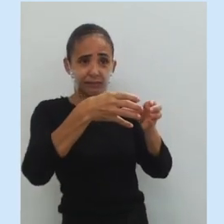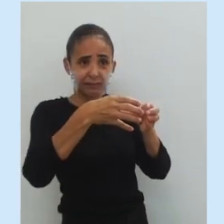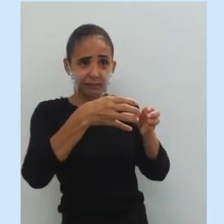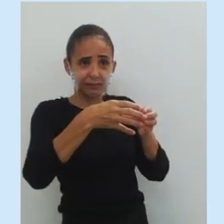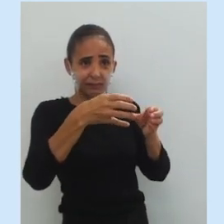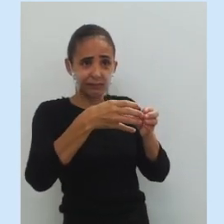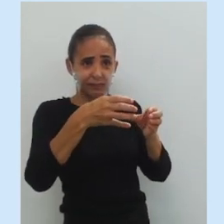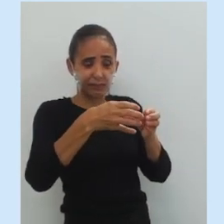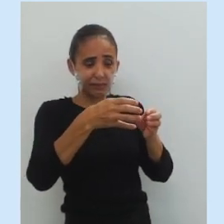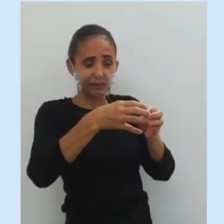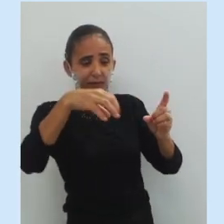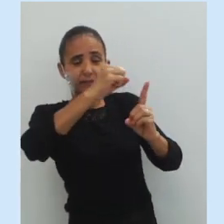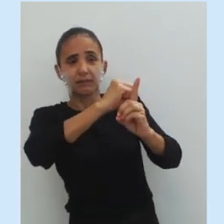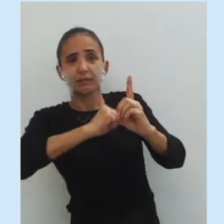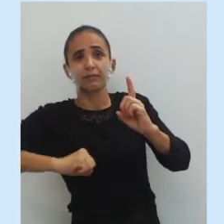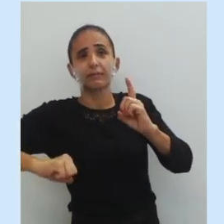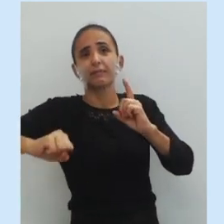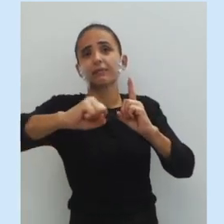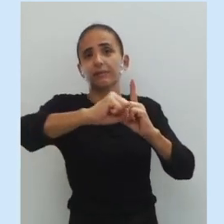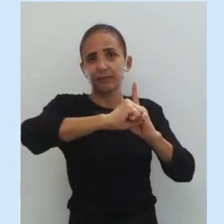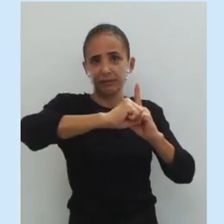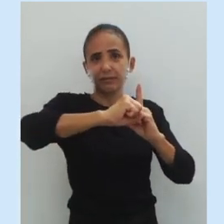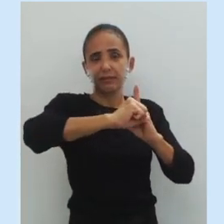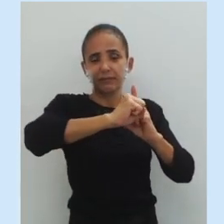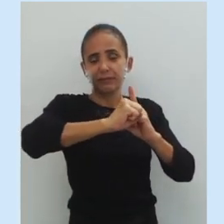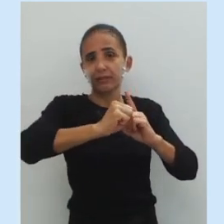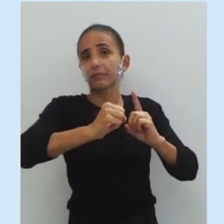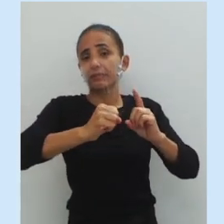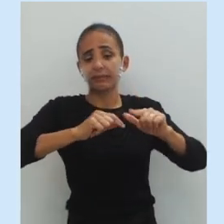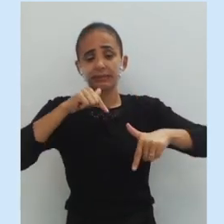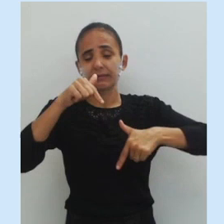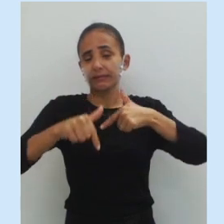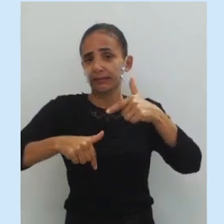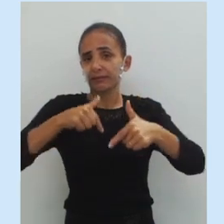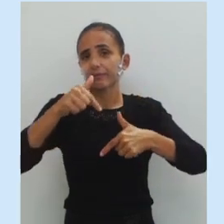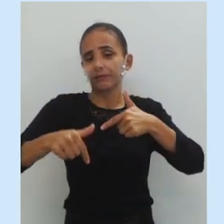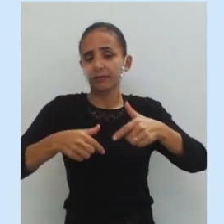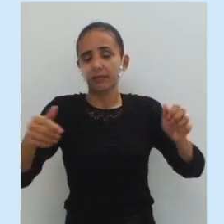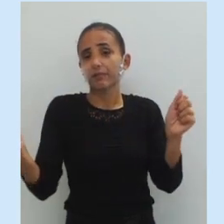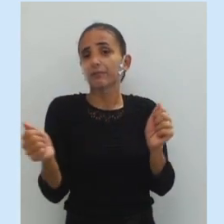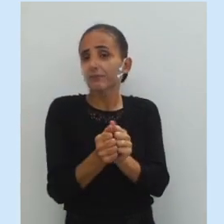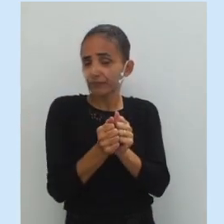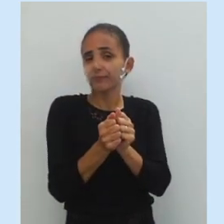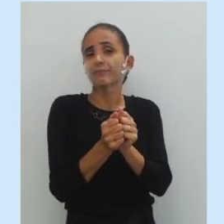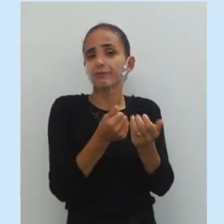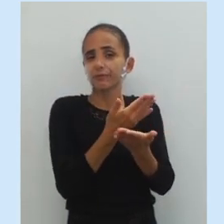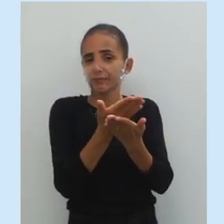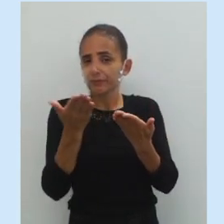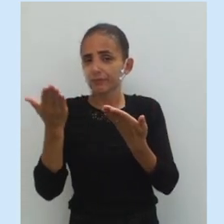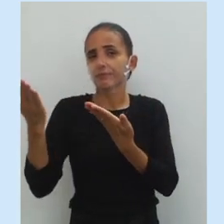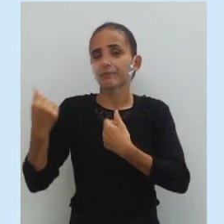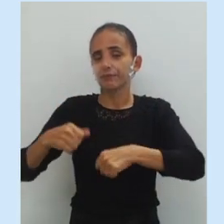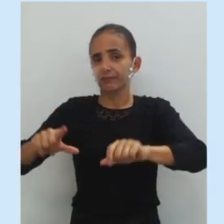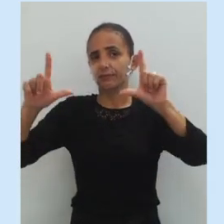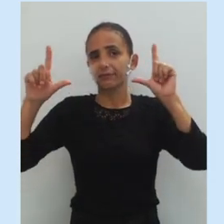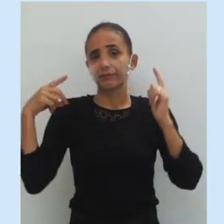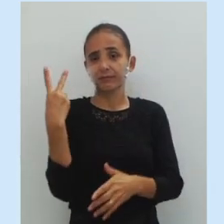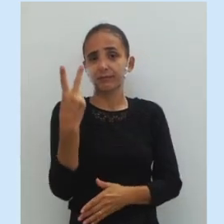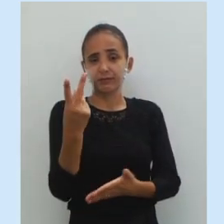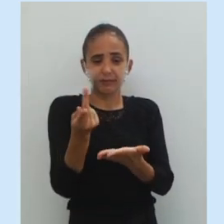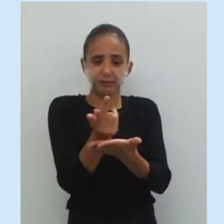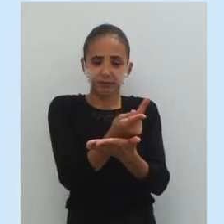social, enfatiza a contribuição de equipes e grupos. Então, na telinha eu separei